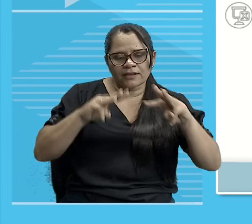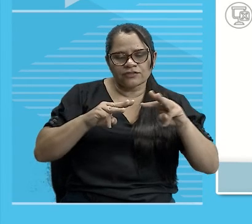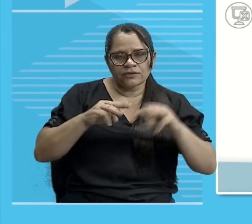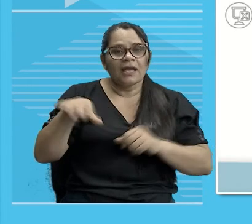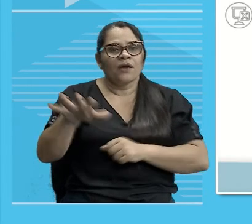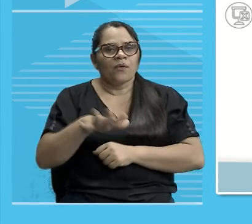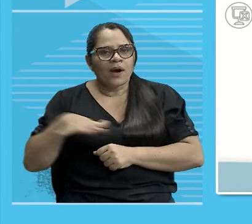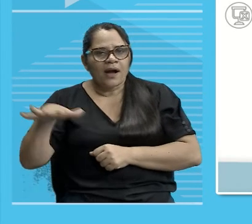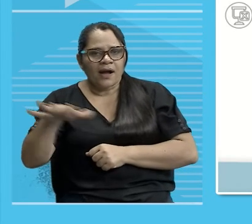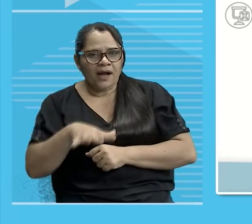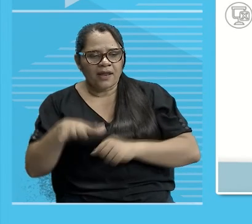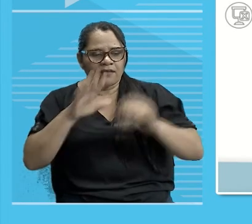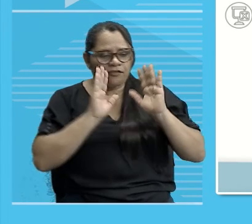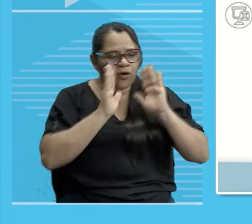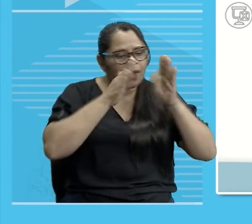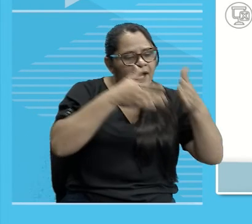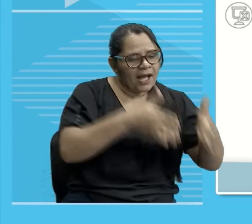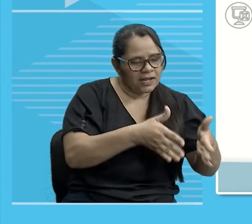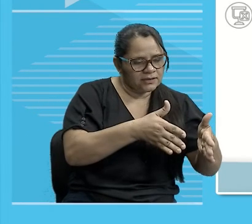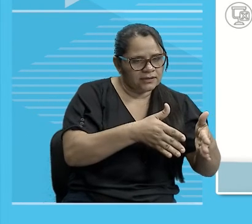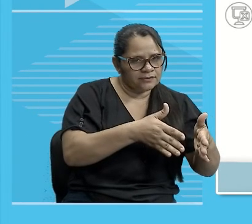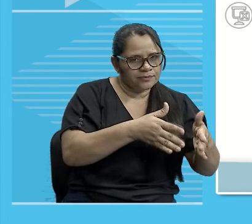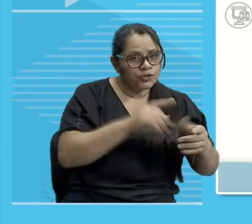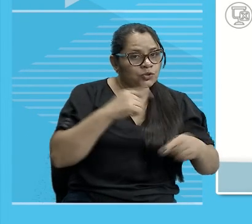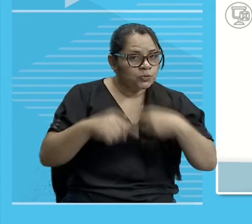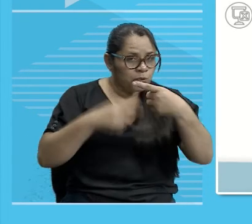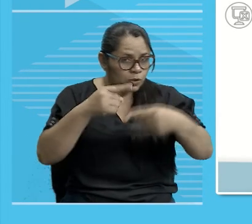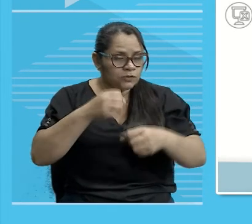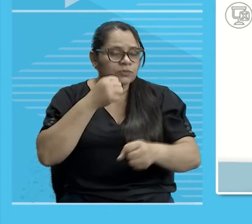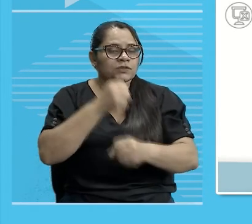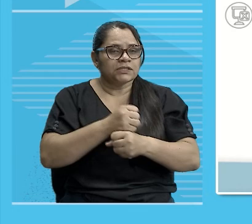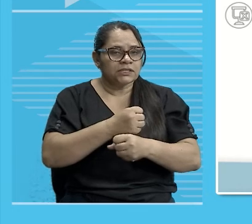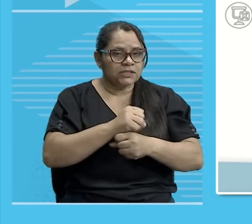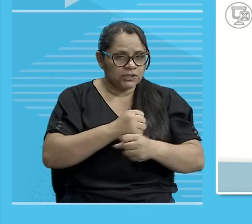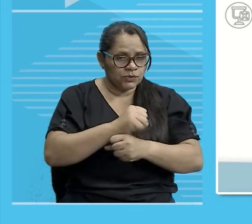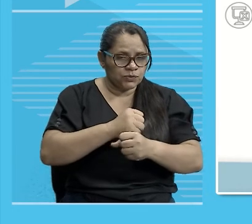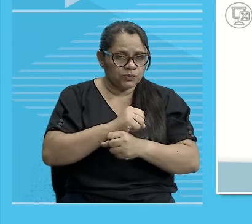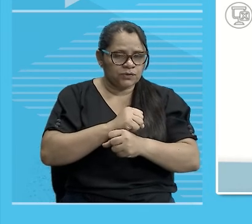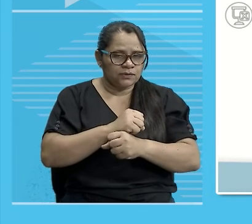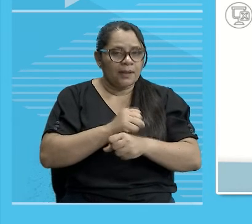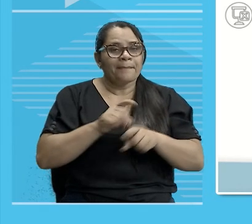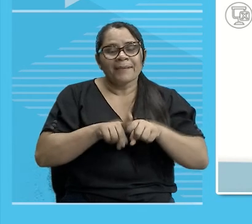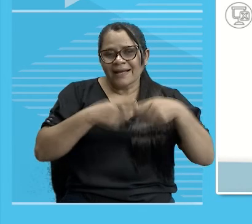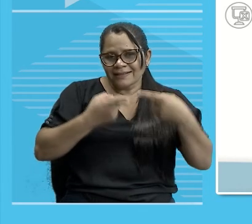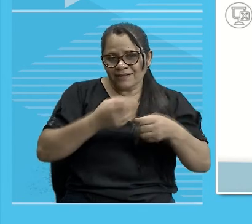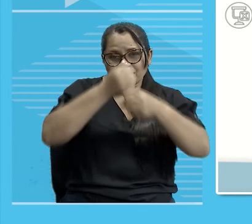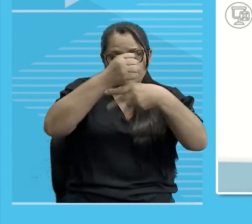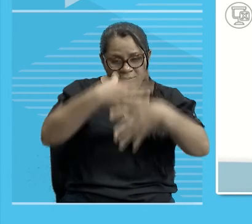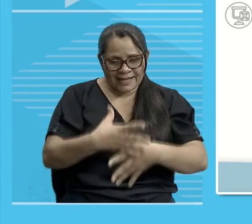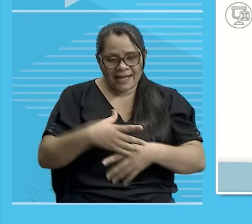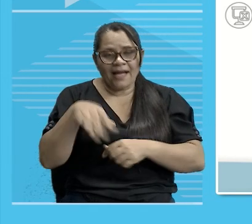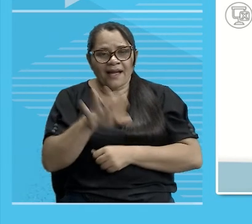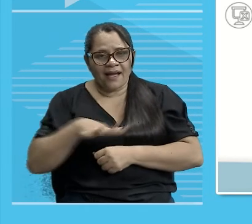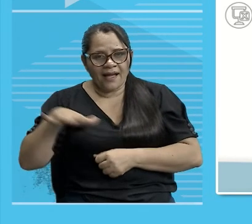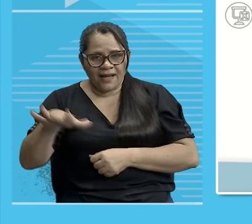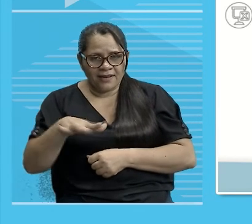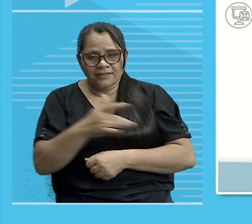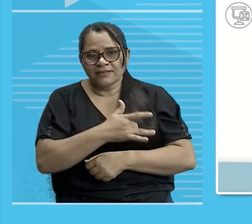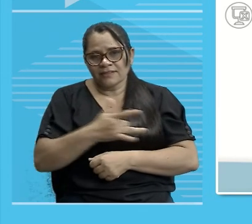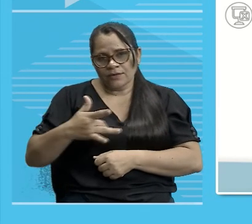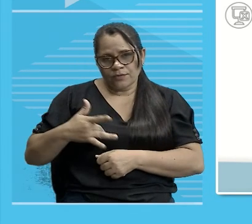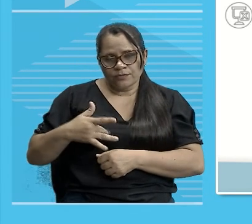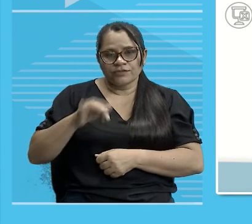muito em evidência nos próximos anos mas eu posso citar também a área de saúde né Por